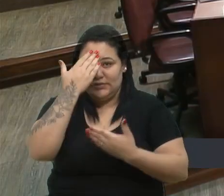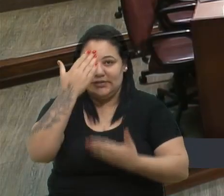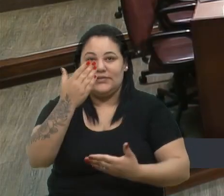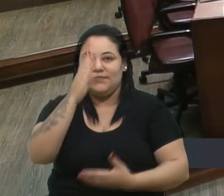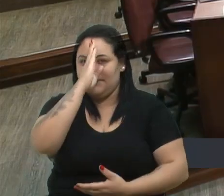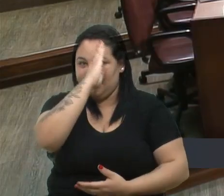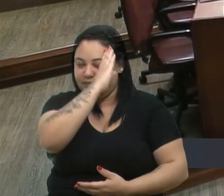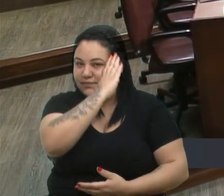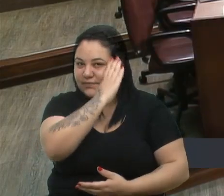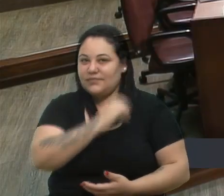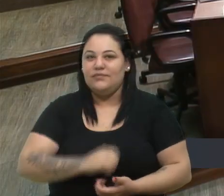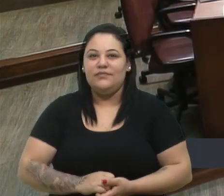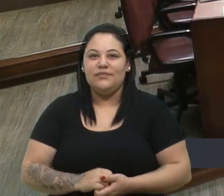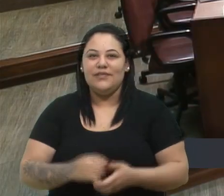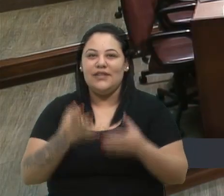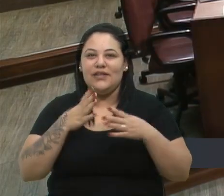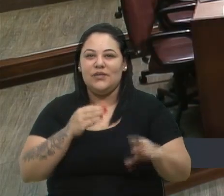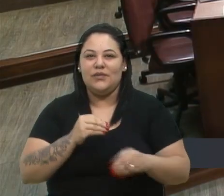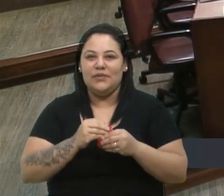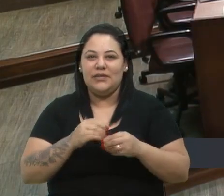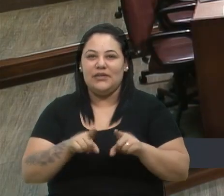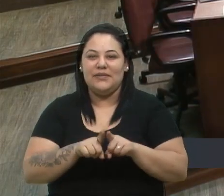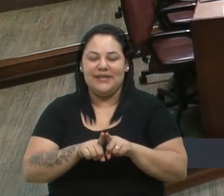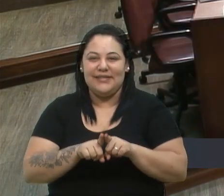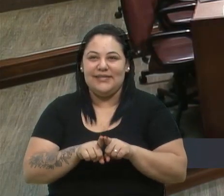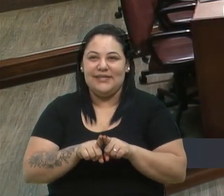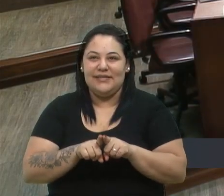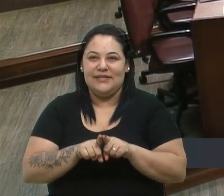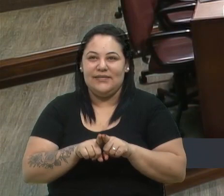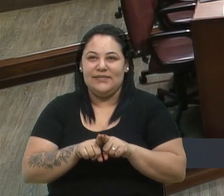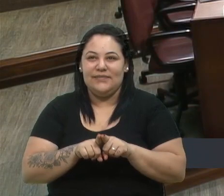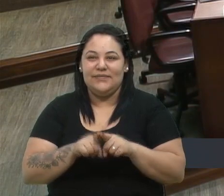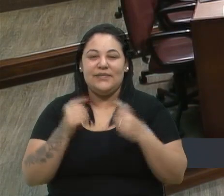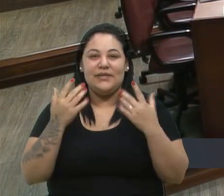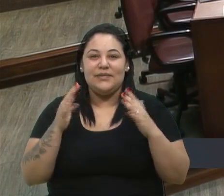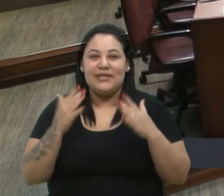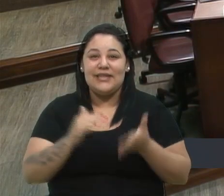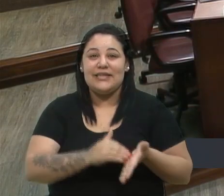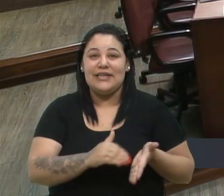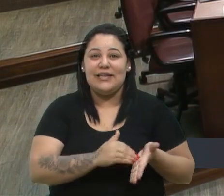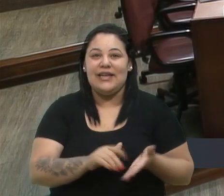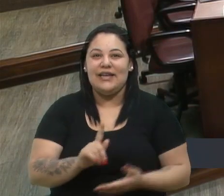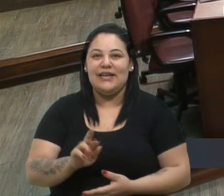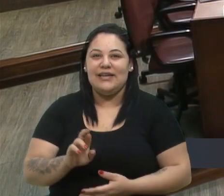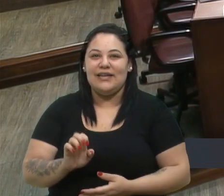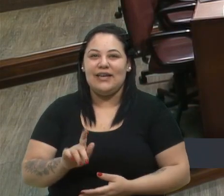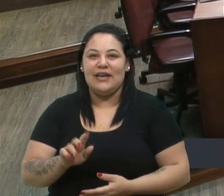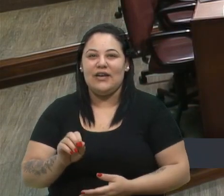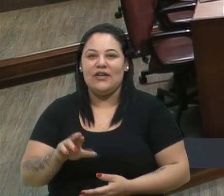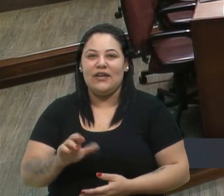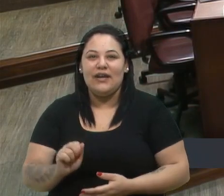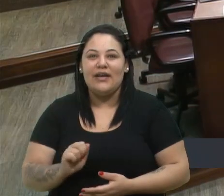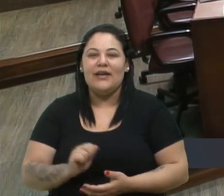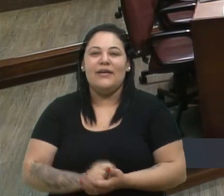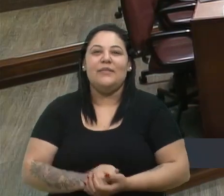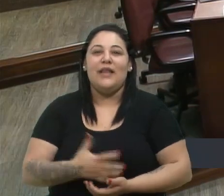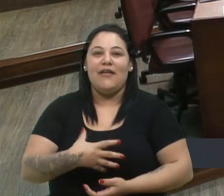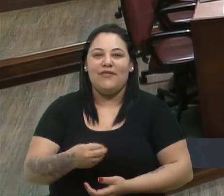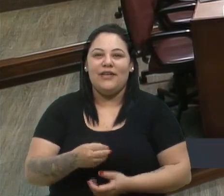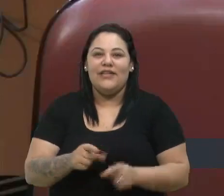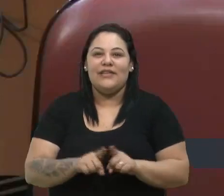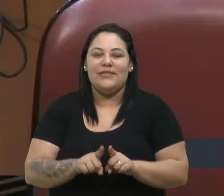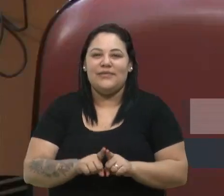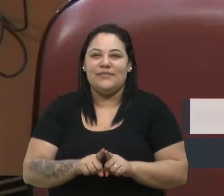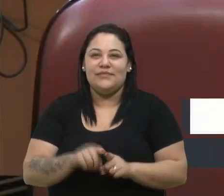Bressan. Me somar, então, parabenizar a secretária Grégora pela sua filha, então, o nascimento. Vereador. Que Deus